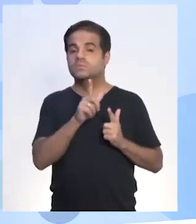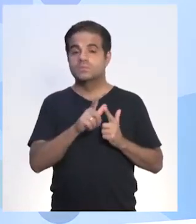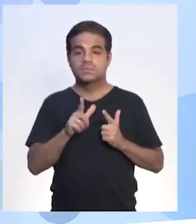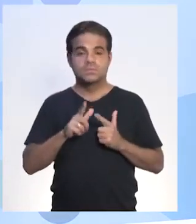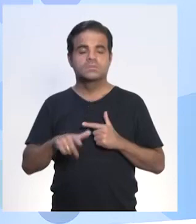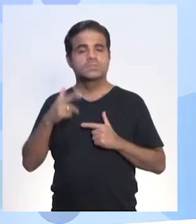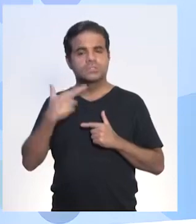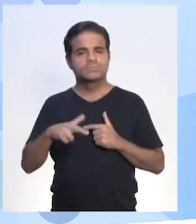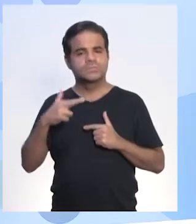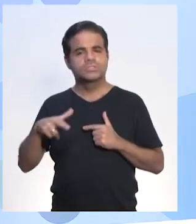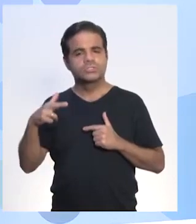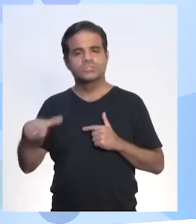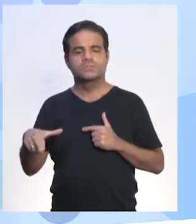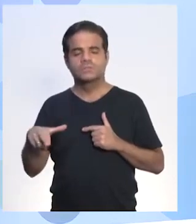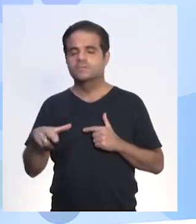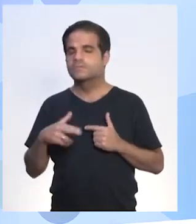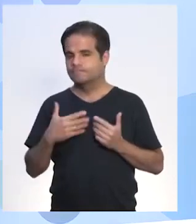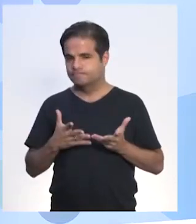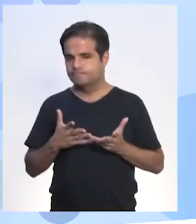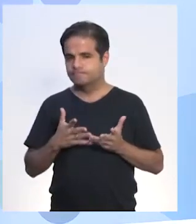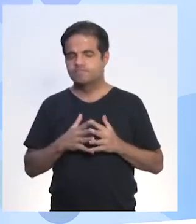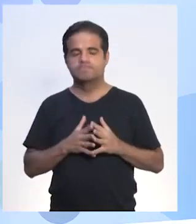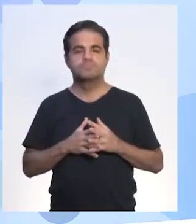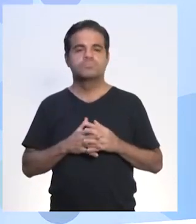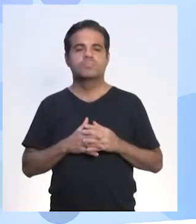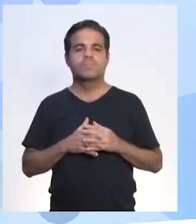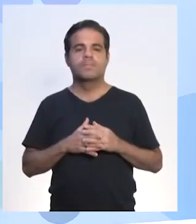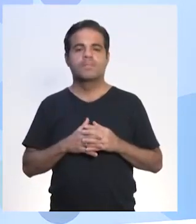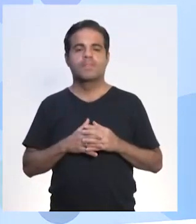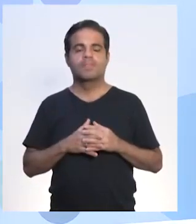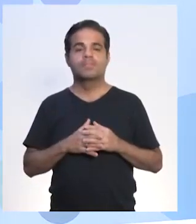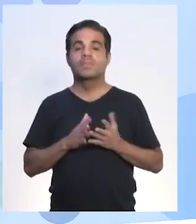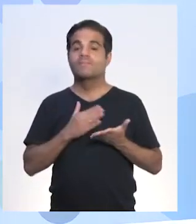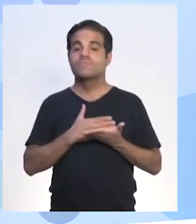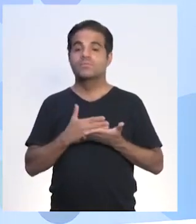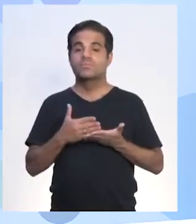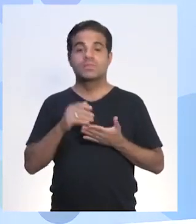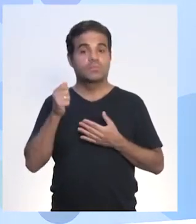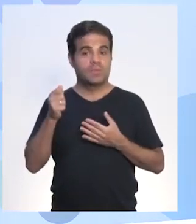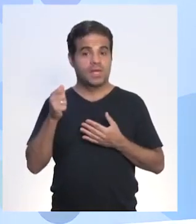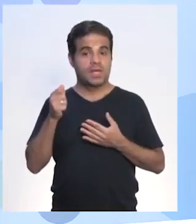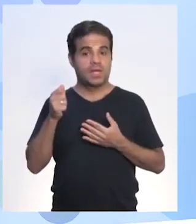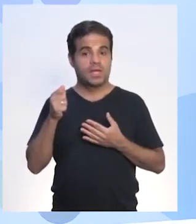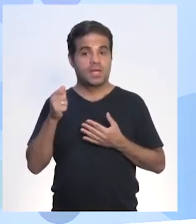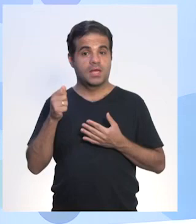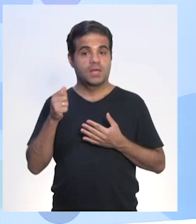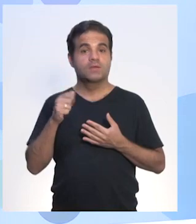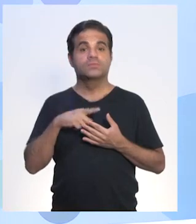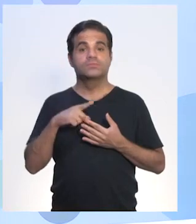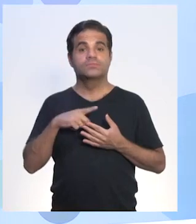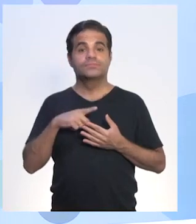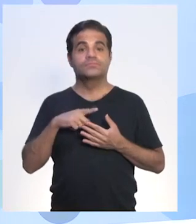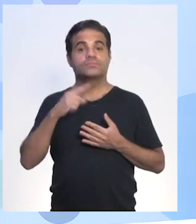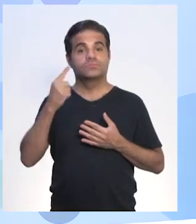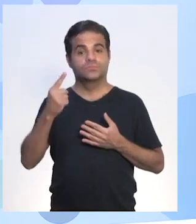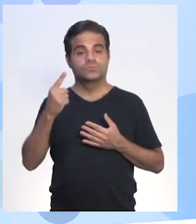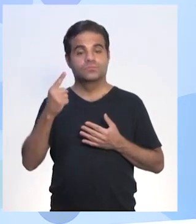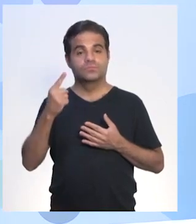letras repetidas. Bom, vou começar com um A. Olha, eu tenho